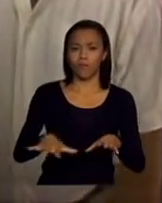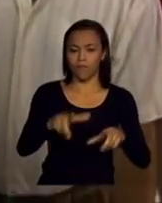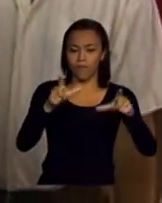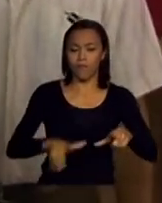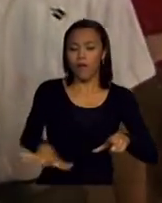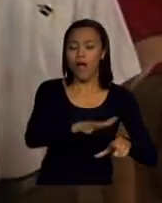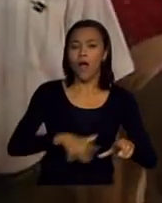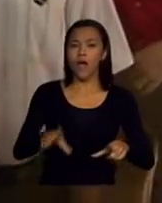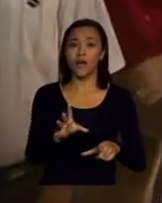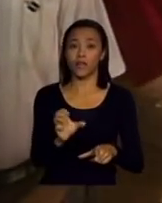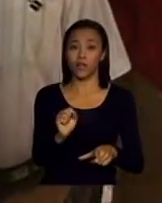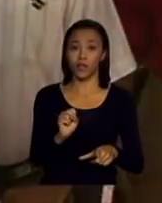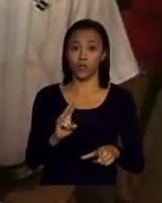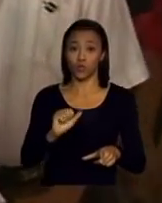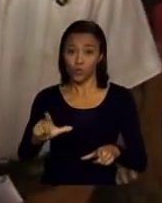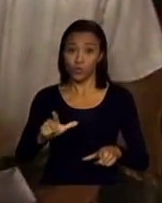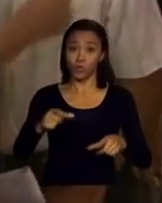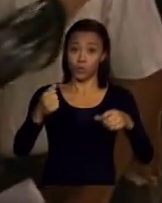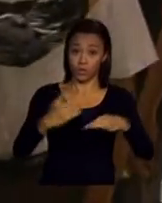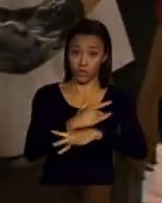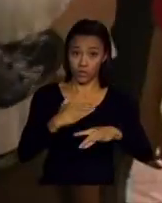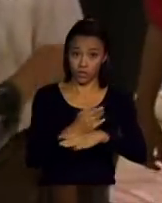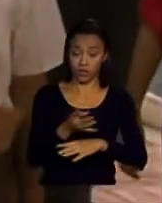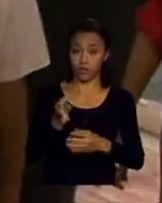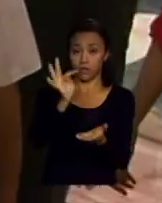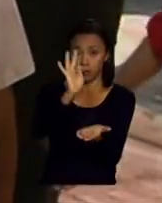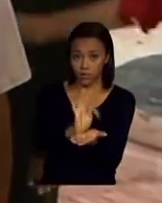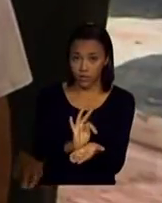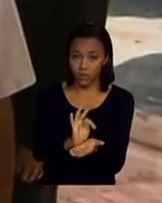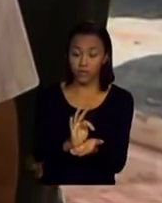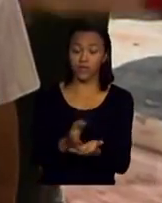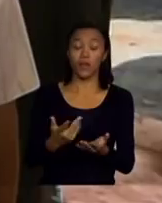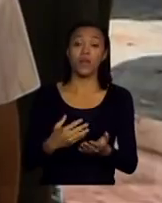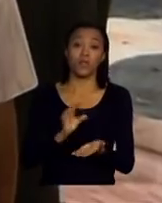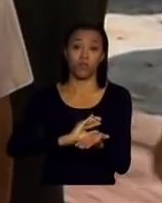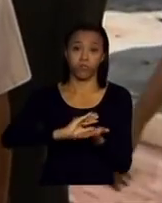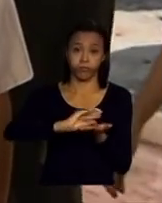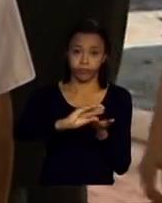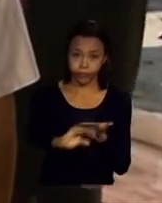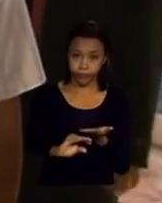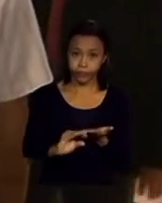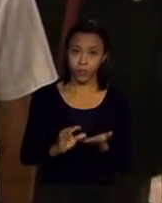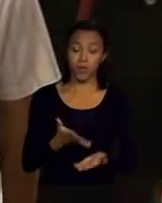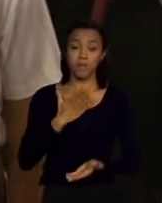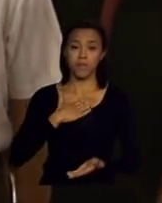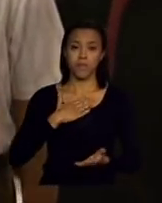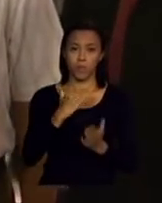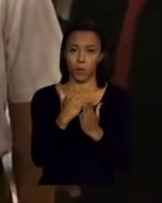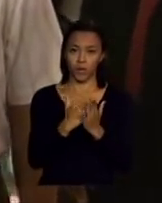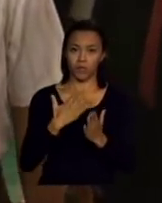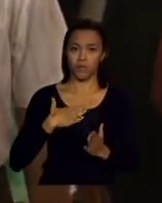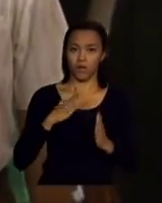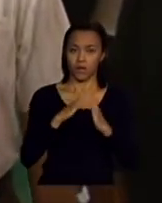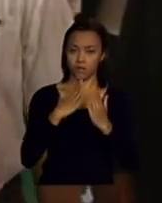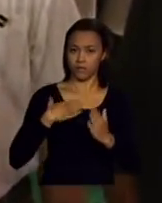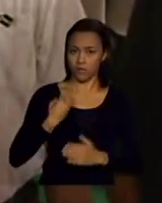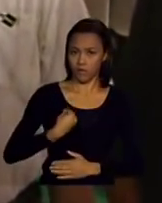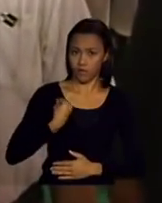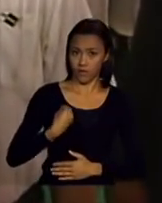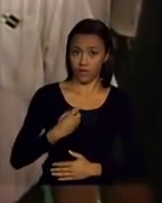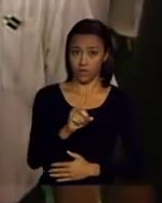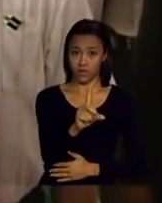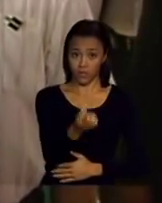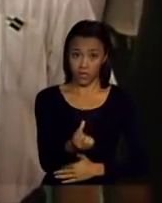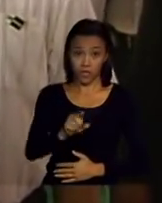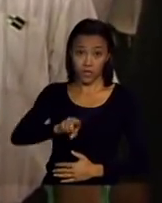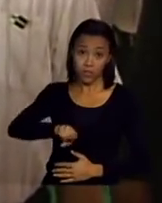Teresina. O investimento do Minha Casa Minha Vida contou com 16 milhões e meio de